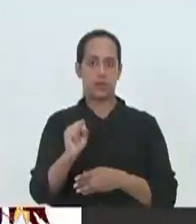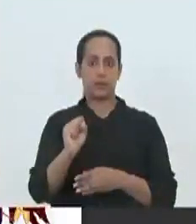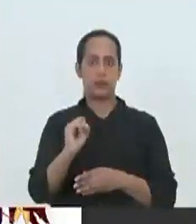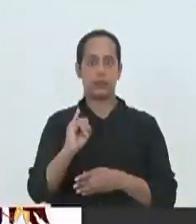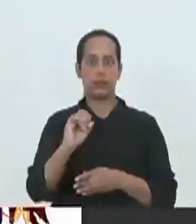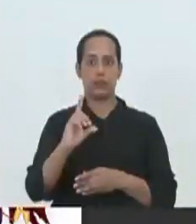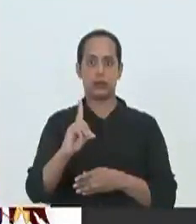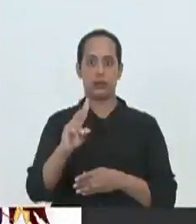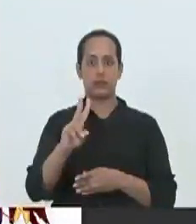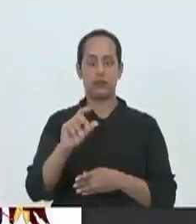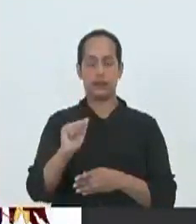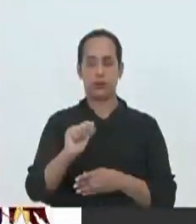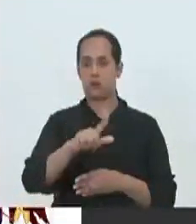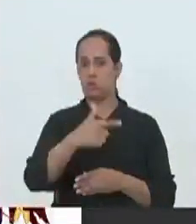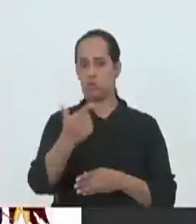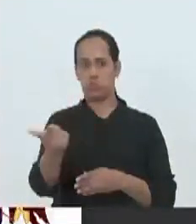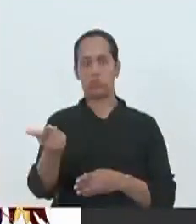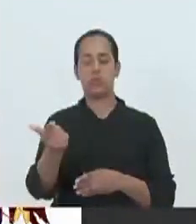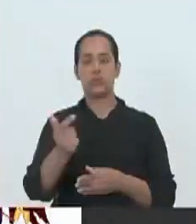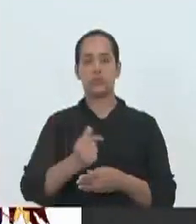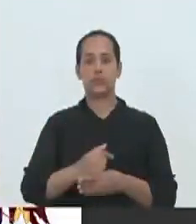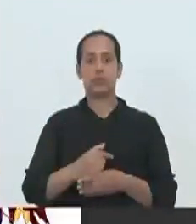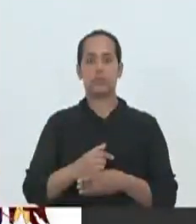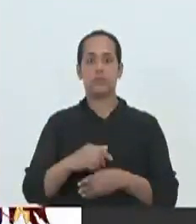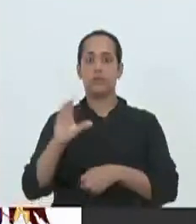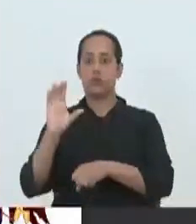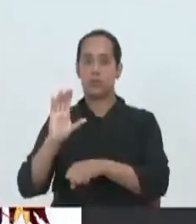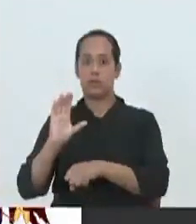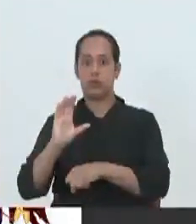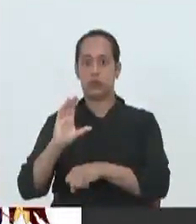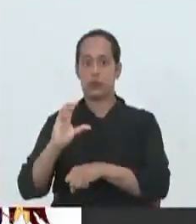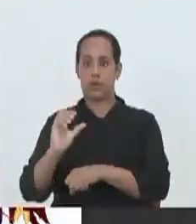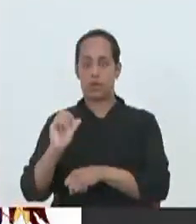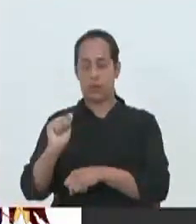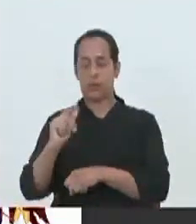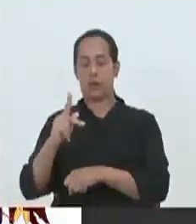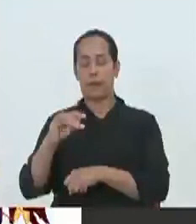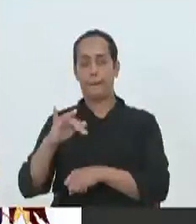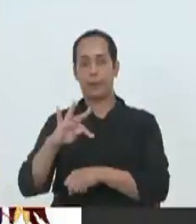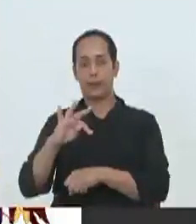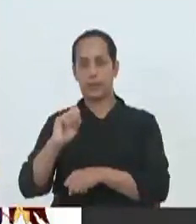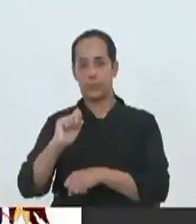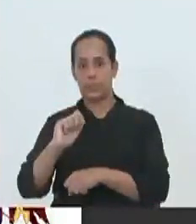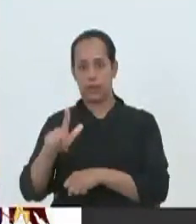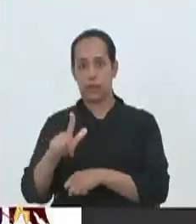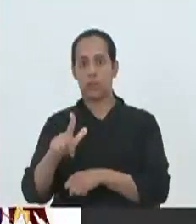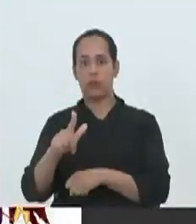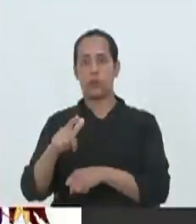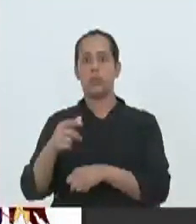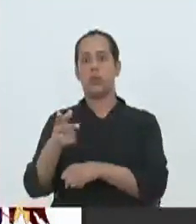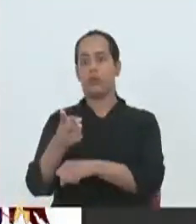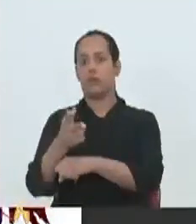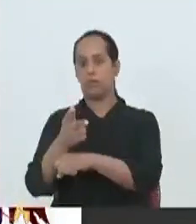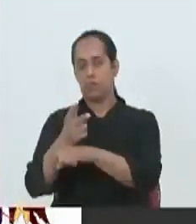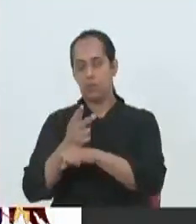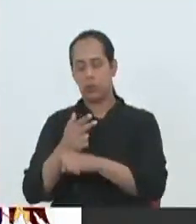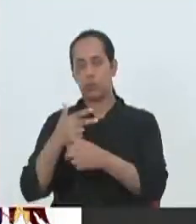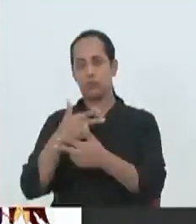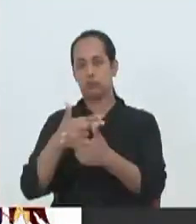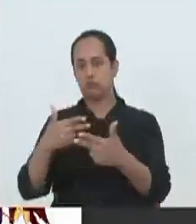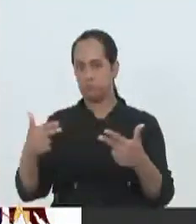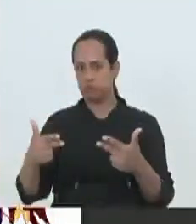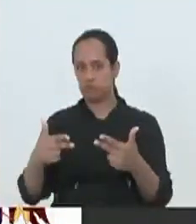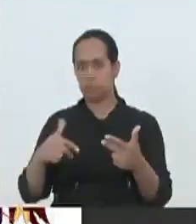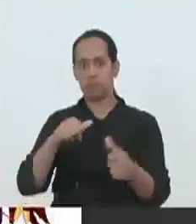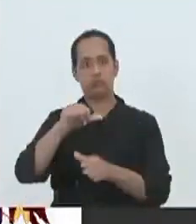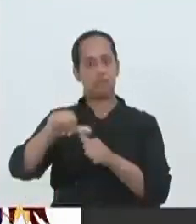receitas correntes já as de Capital a gente tá falando aqui de operações de crédito alienação de bens amortização de empréstimos e transferências de Capital